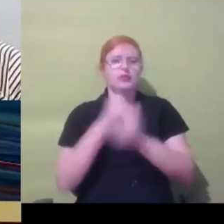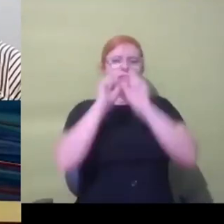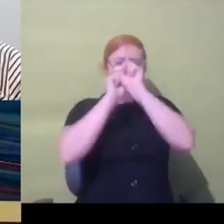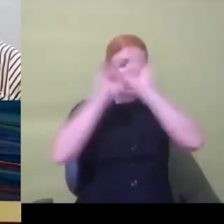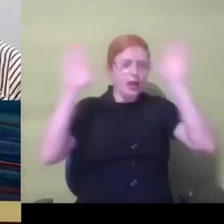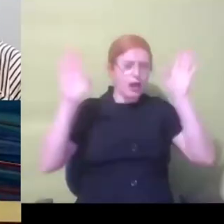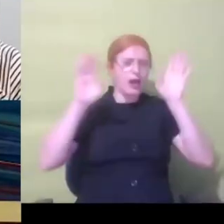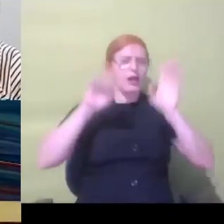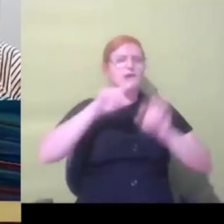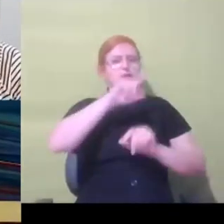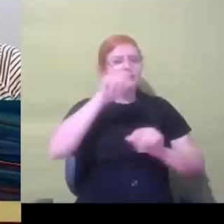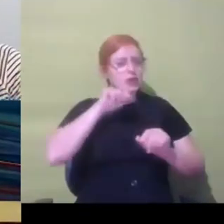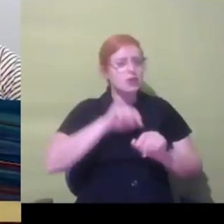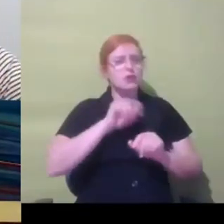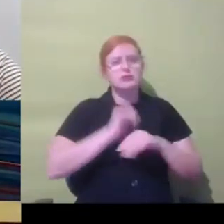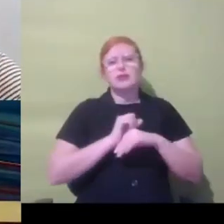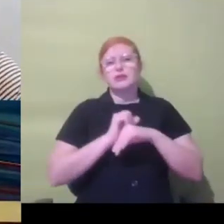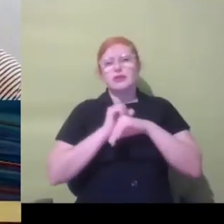ficarem